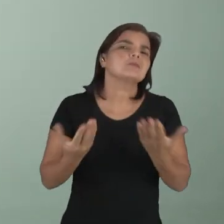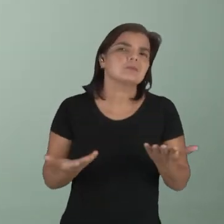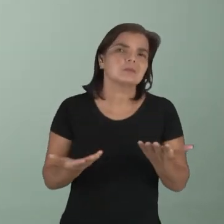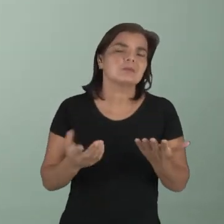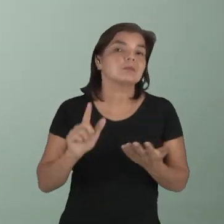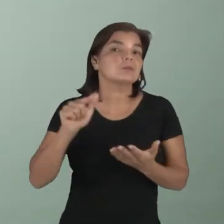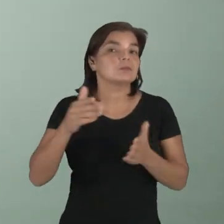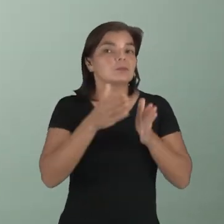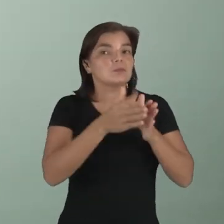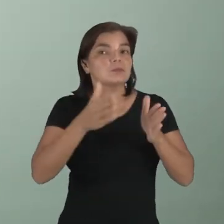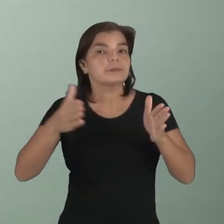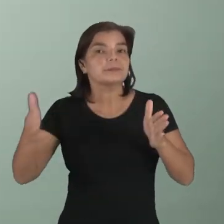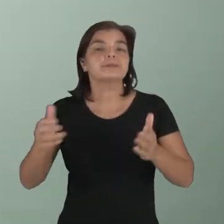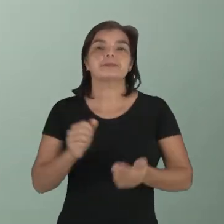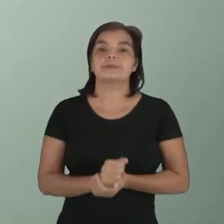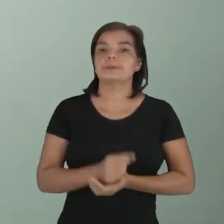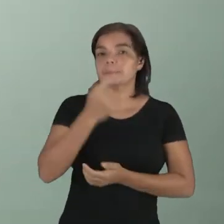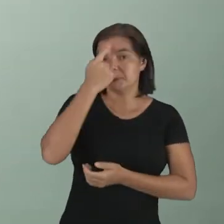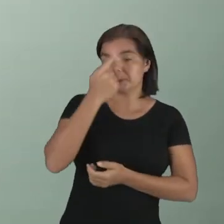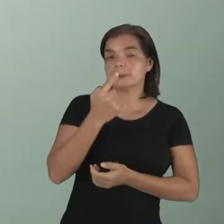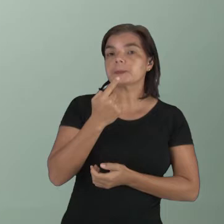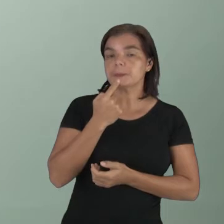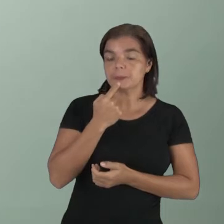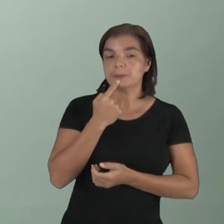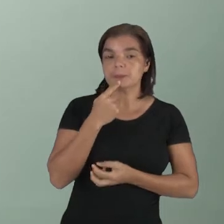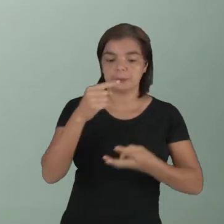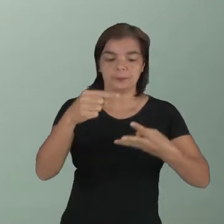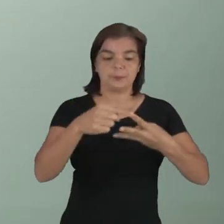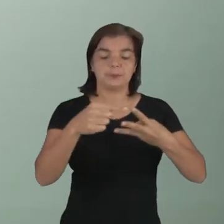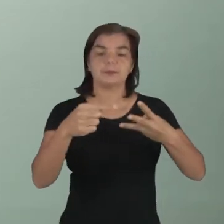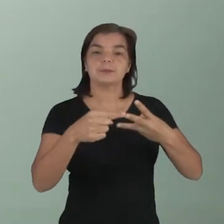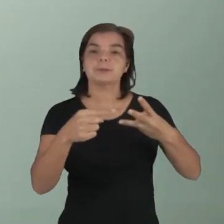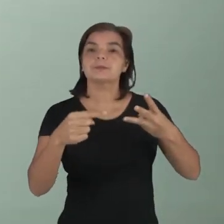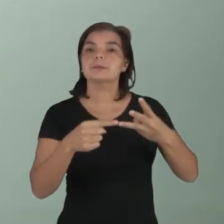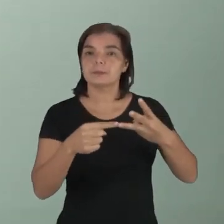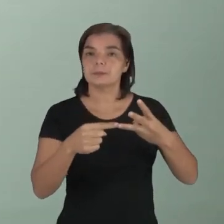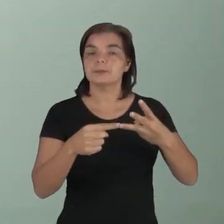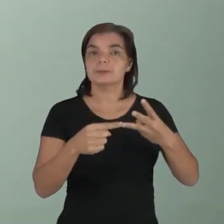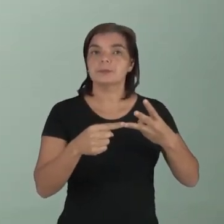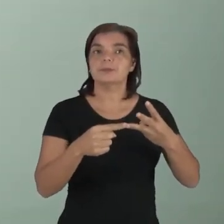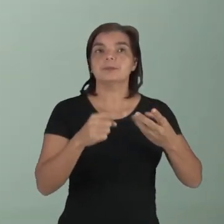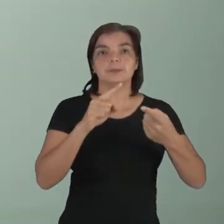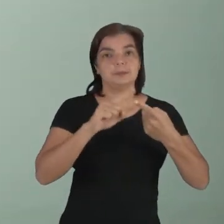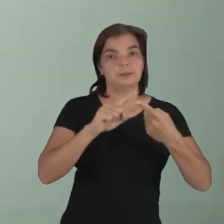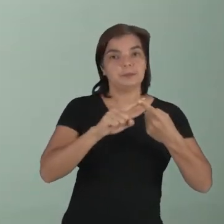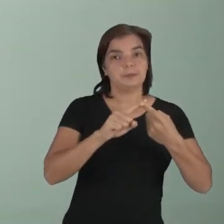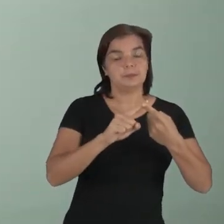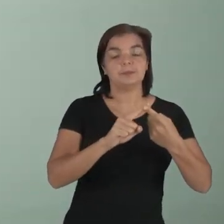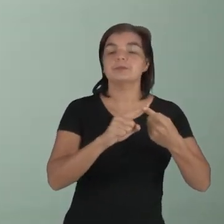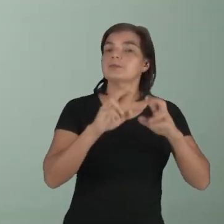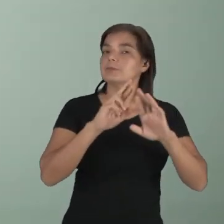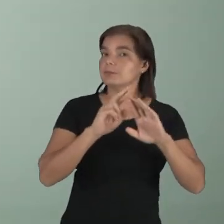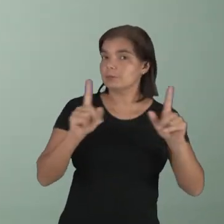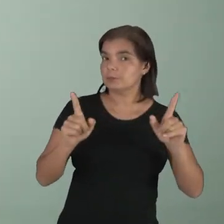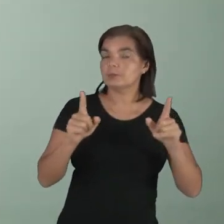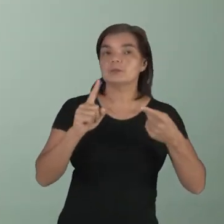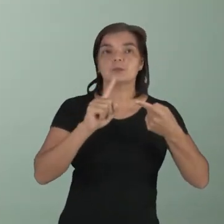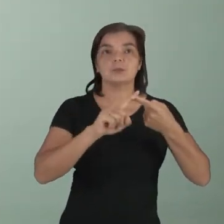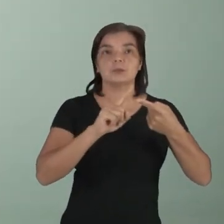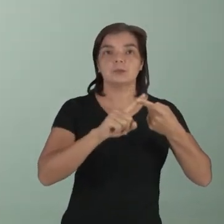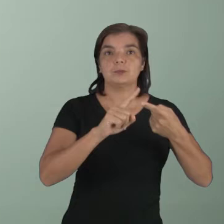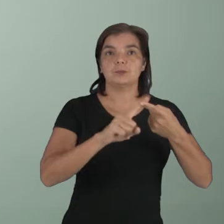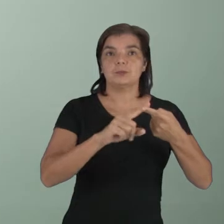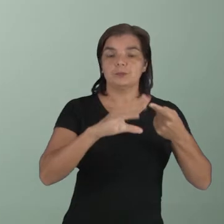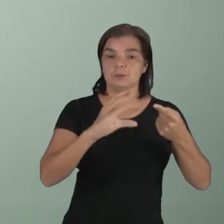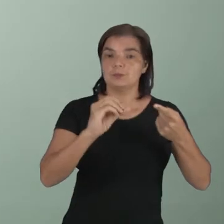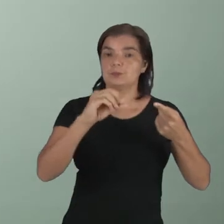são esses processos mesmo? Nessa figura aí mostra os três processos de transferência de calor. Tem três processos diferentes. O primeiro deles é